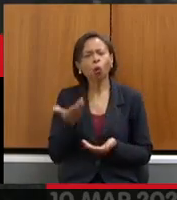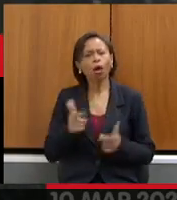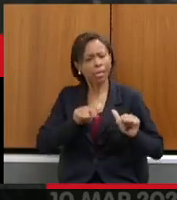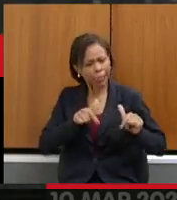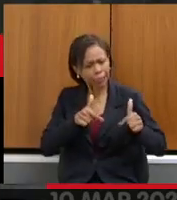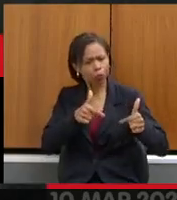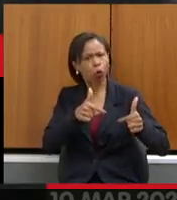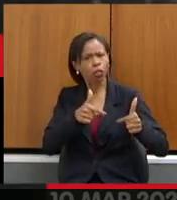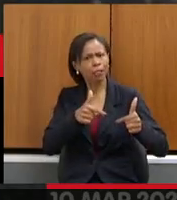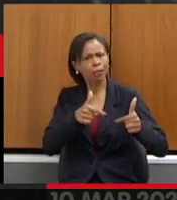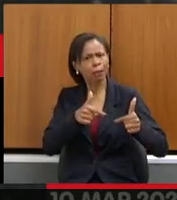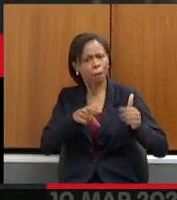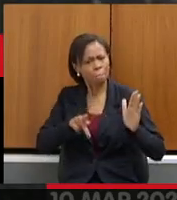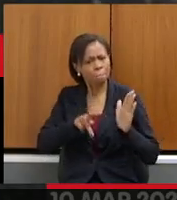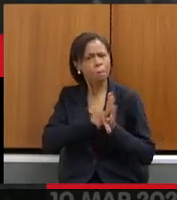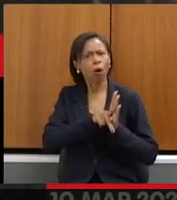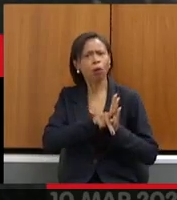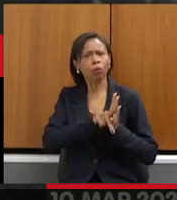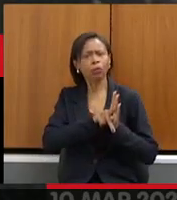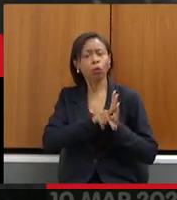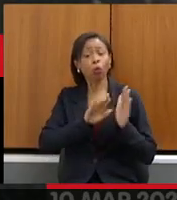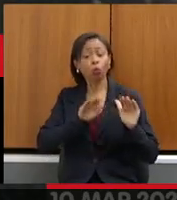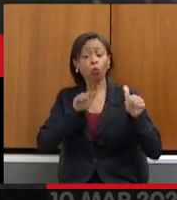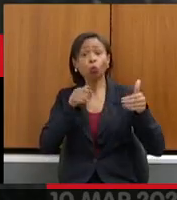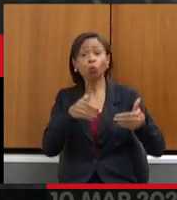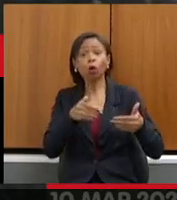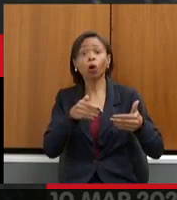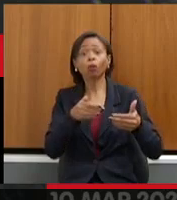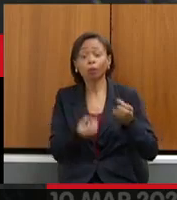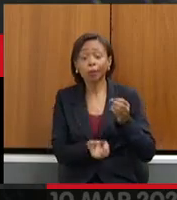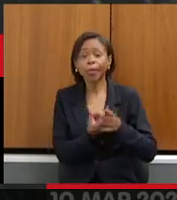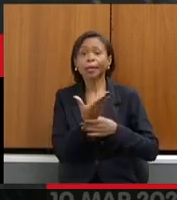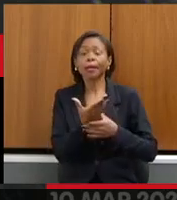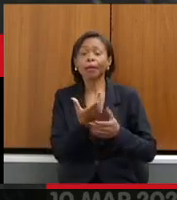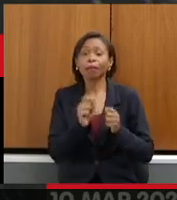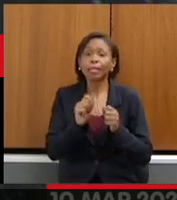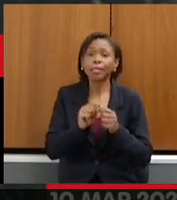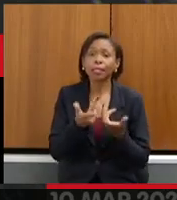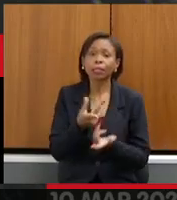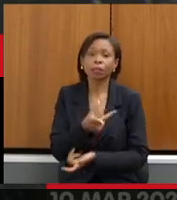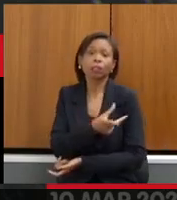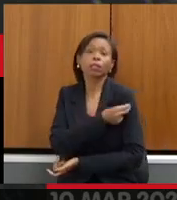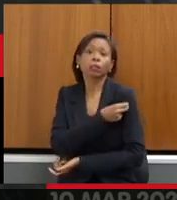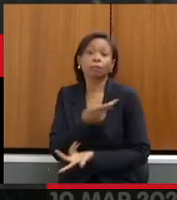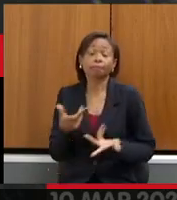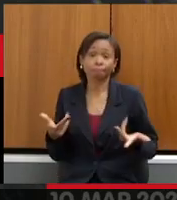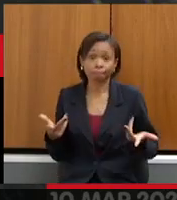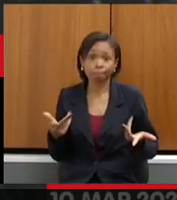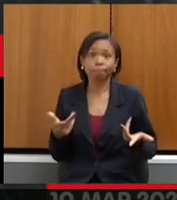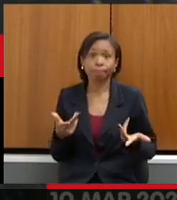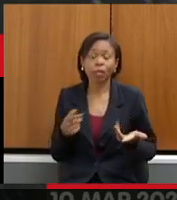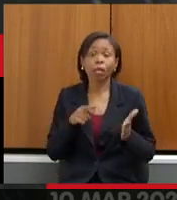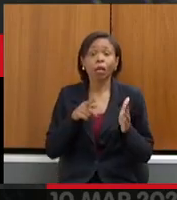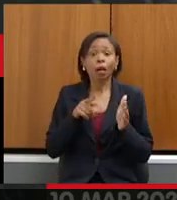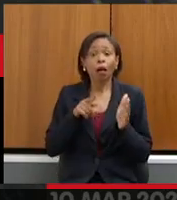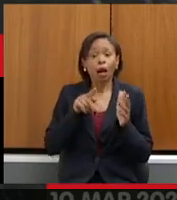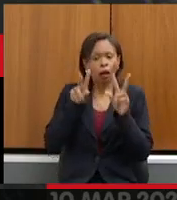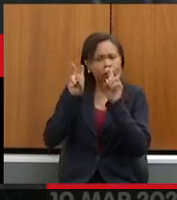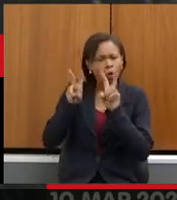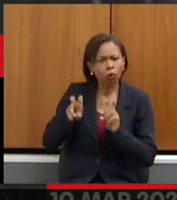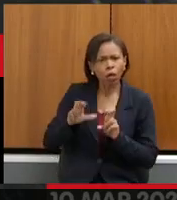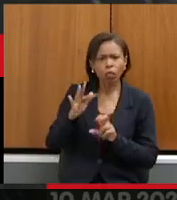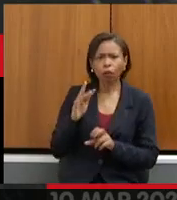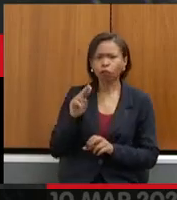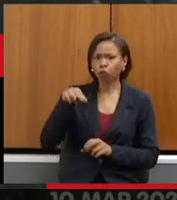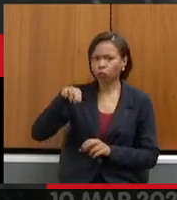ações estratégicas imediatas em relação à produção da vacinação a as questões trazidas pela